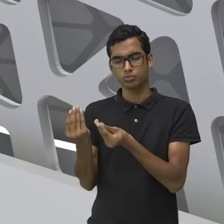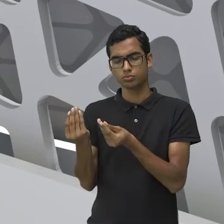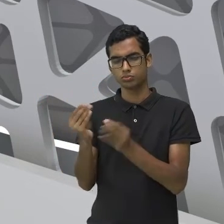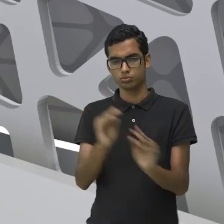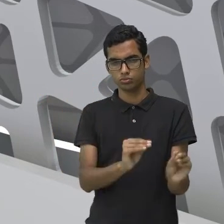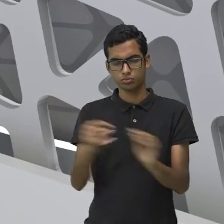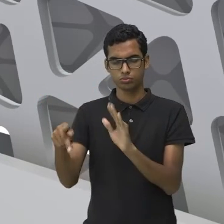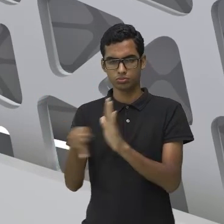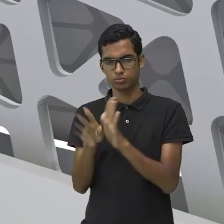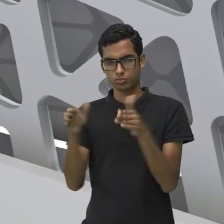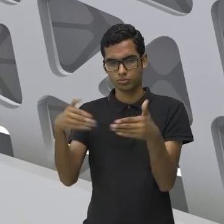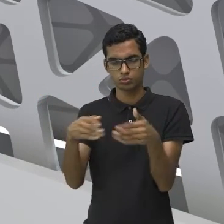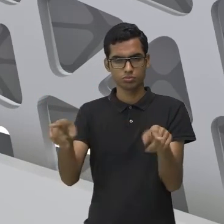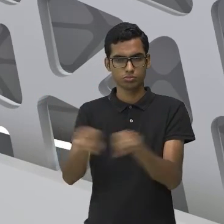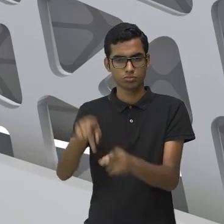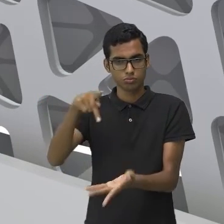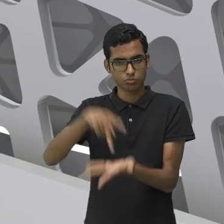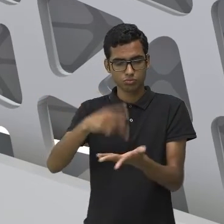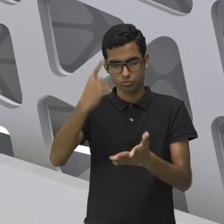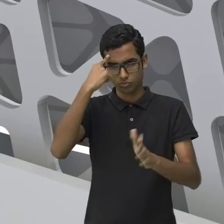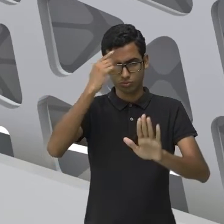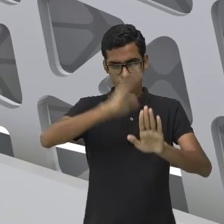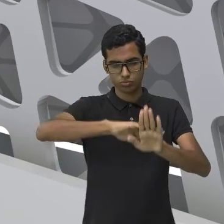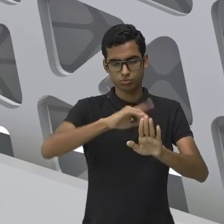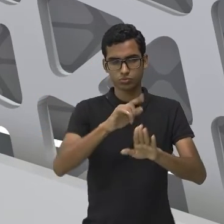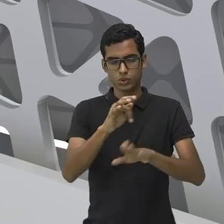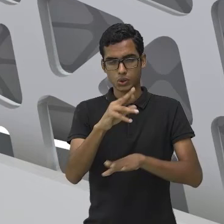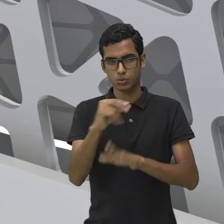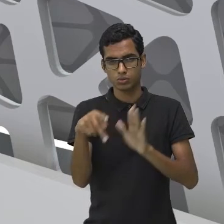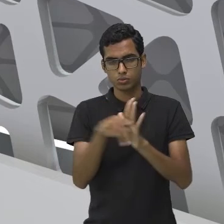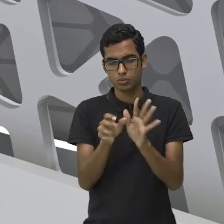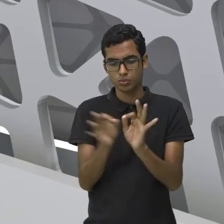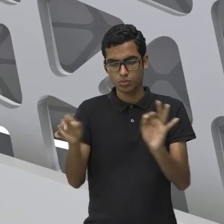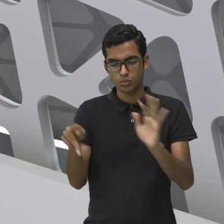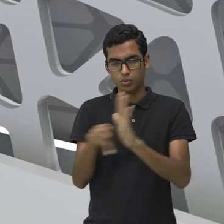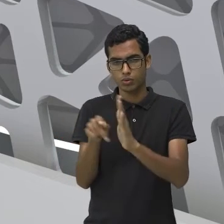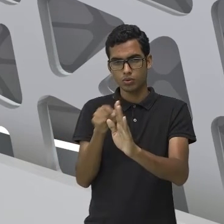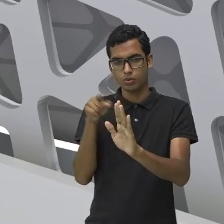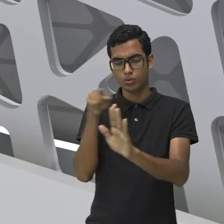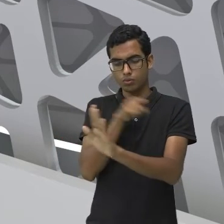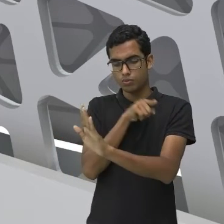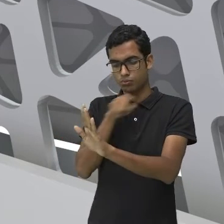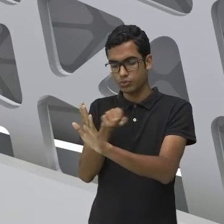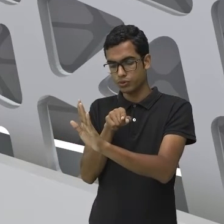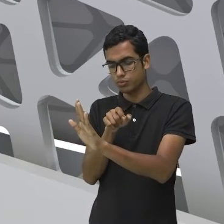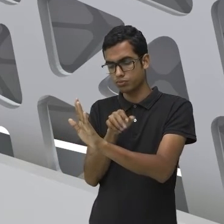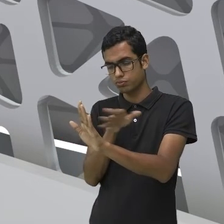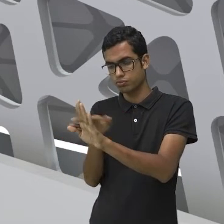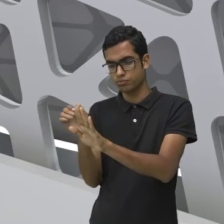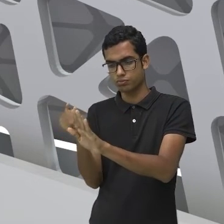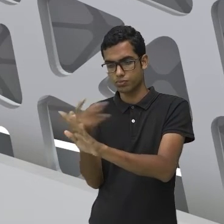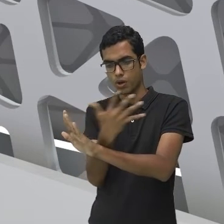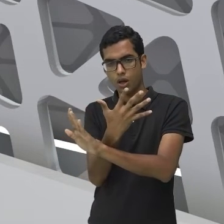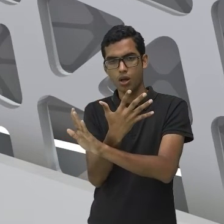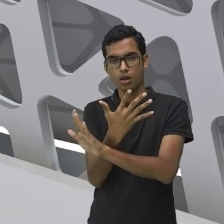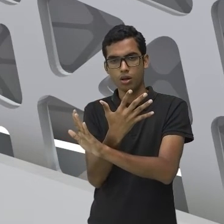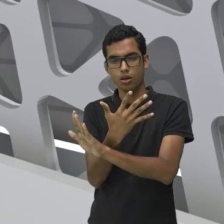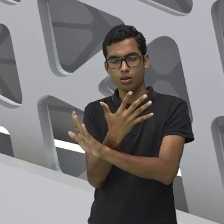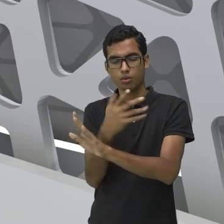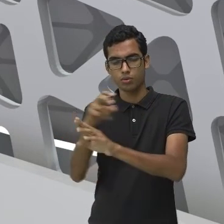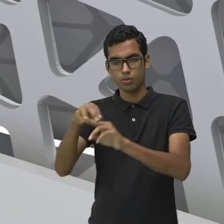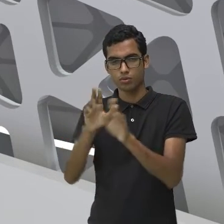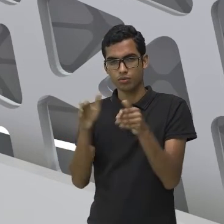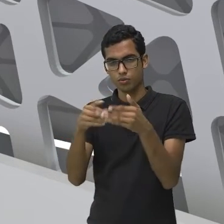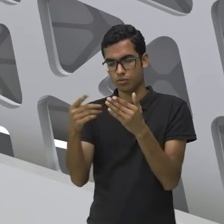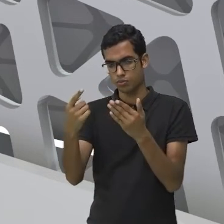pelo foco, e na verdade o que passa pelo foco é o prolongamento dos raios, né? Porque o foco do espelho convexo ele está atrás do espelho,